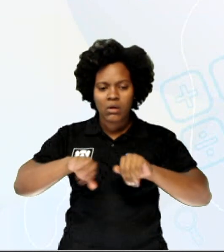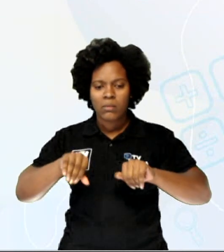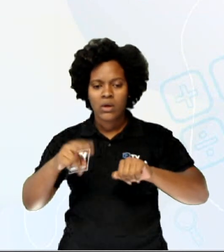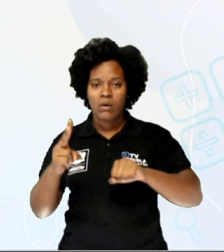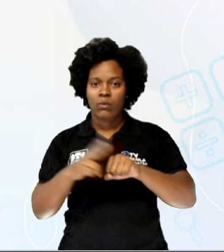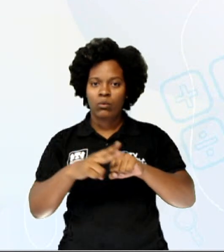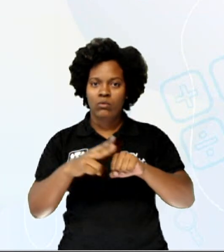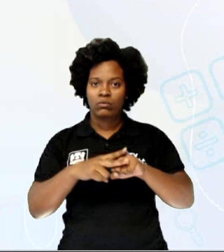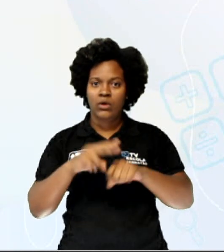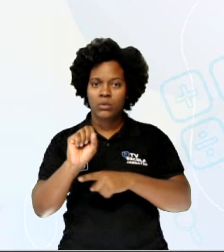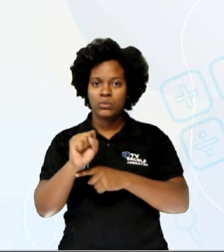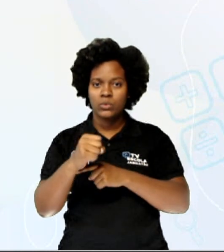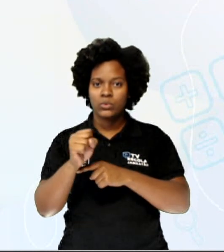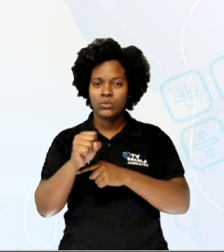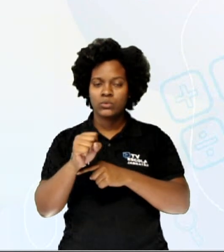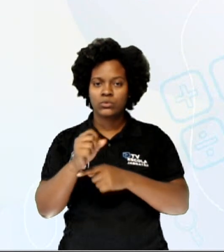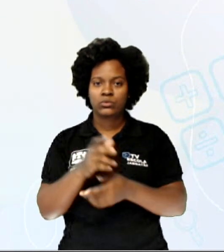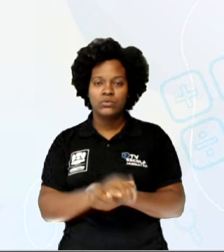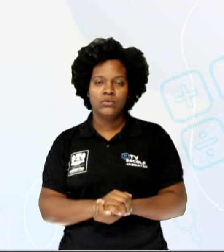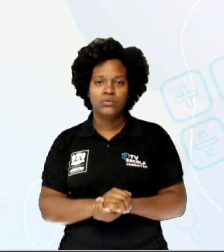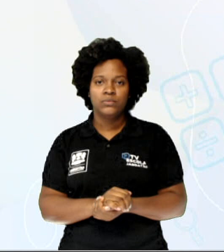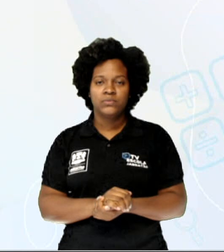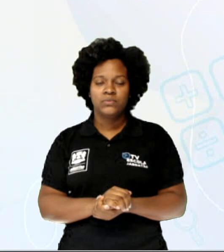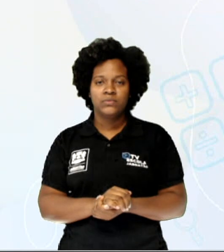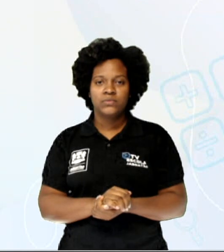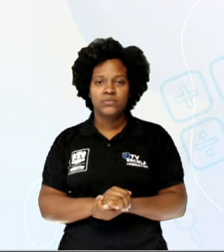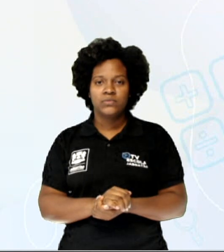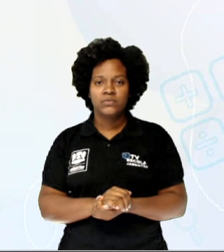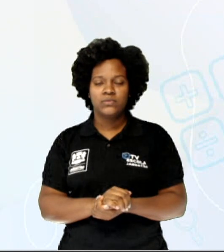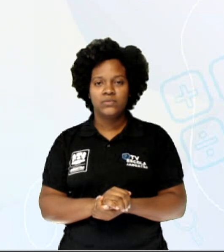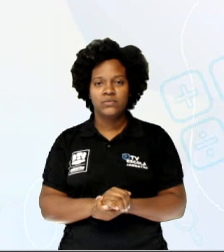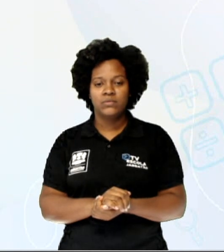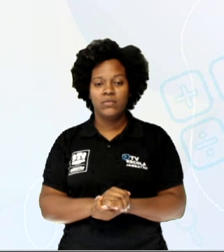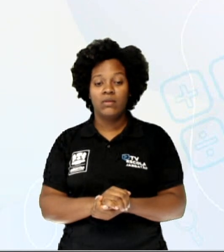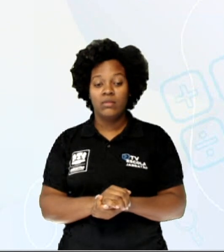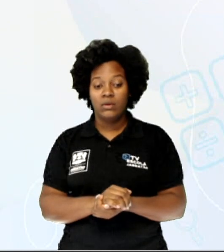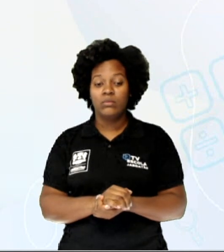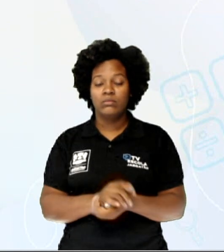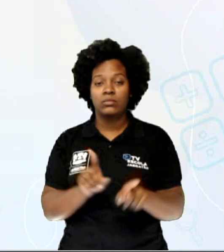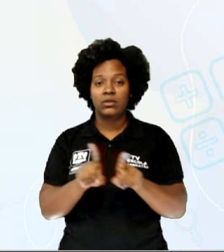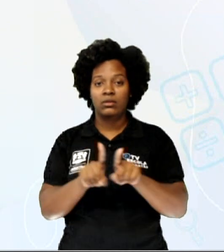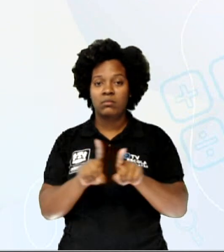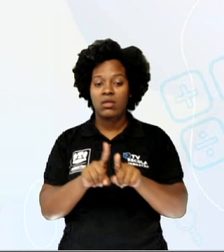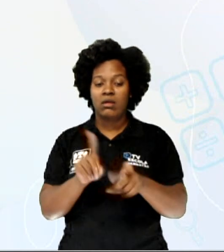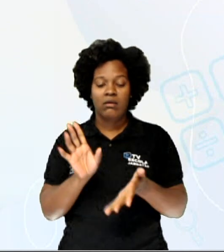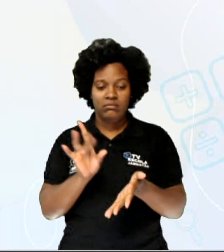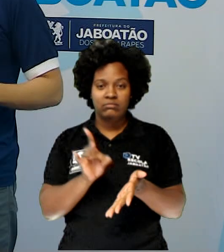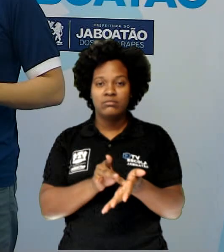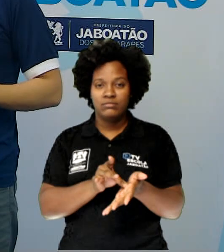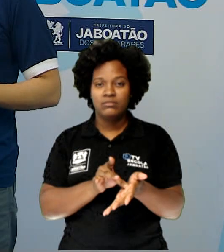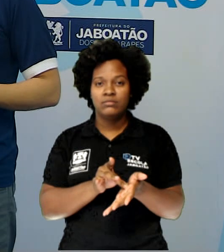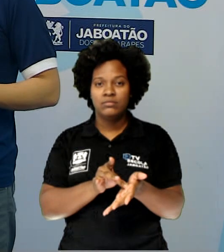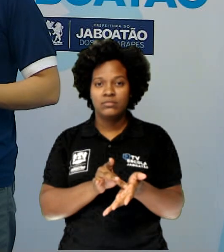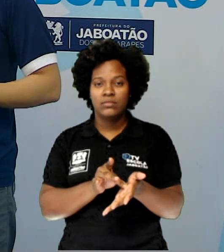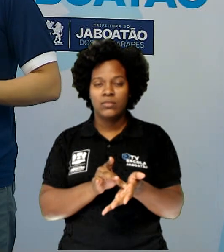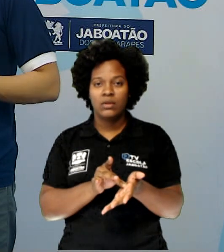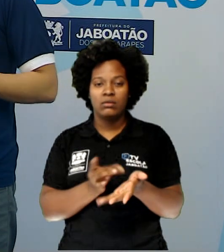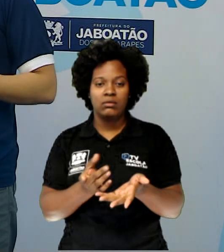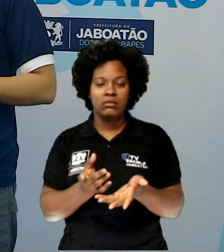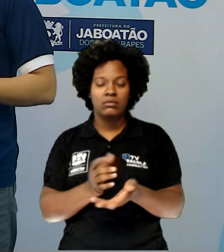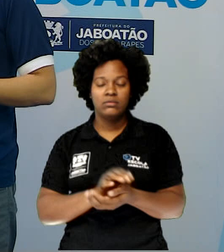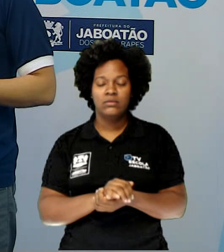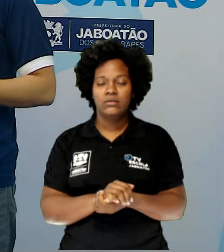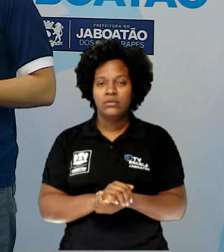sujeito. Então, neste caso, a gente também vê um item verdadeiro. A gente sabe que sujeito e predicado